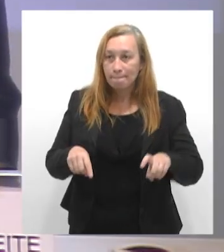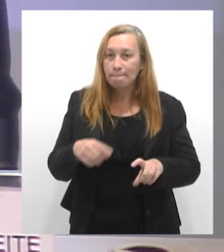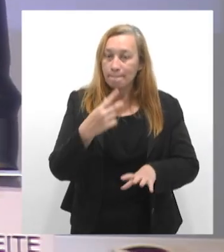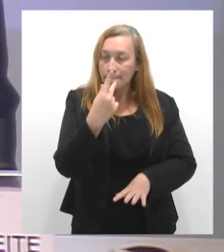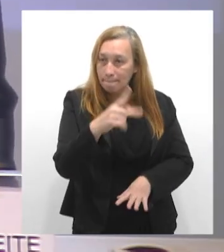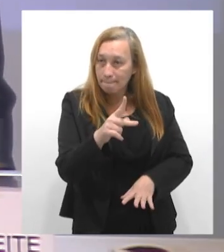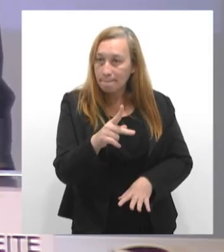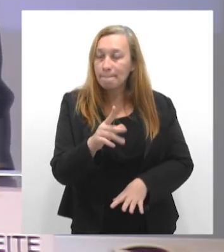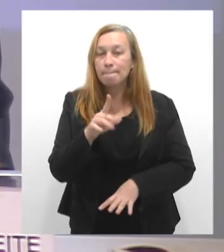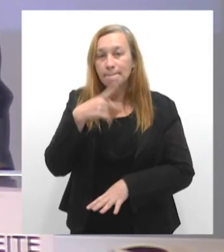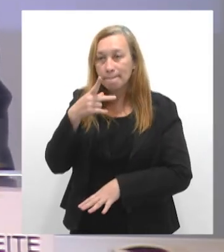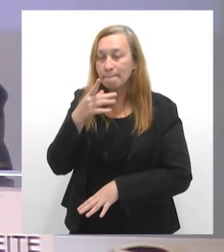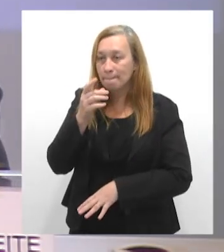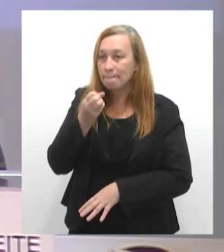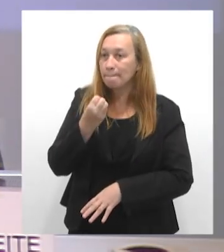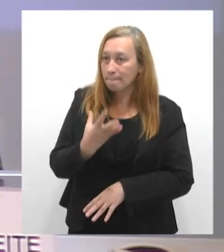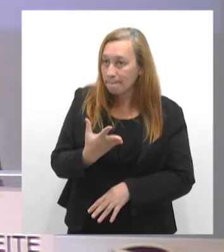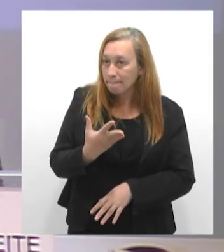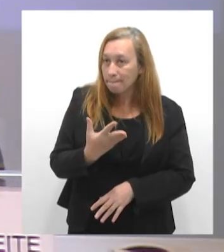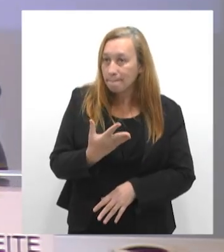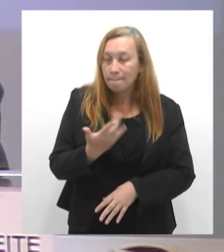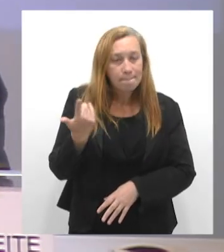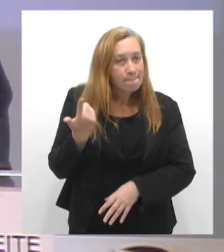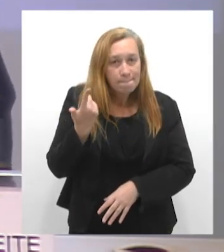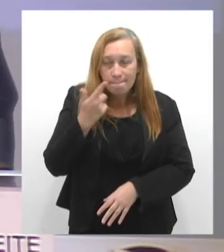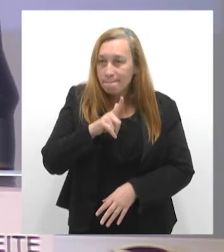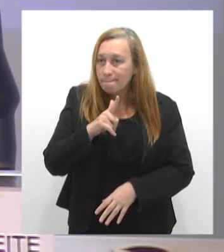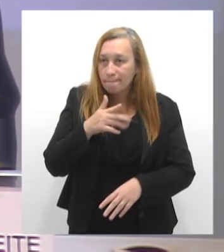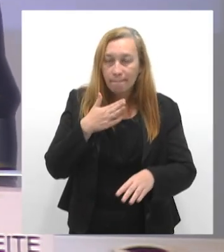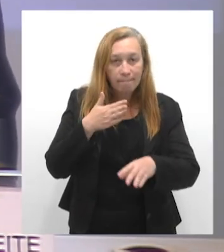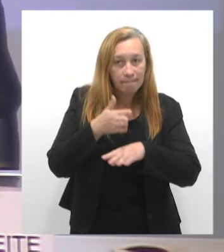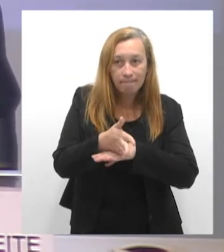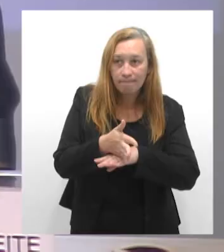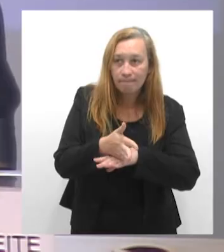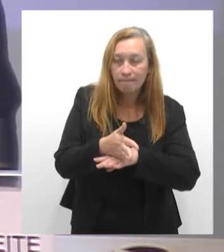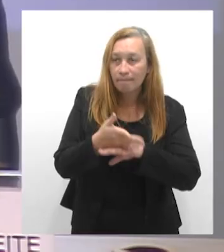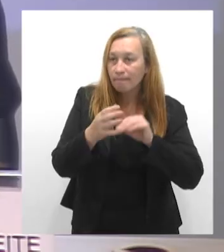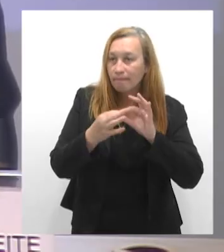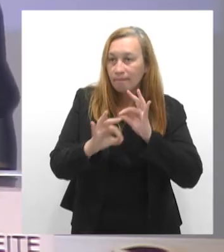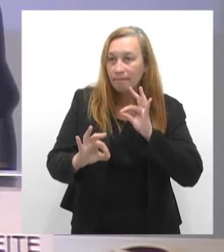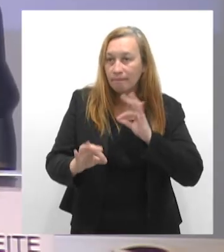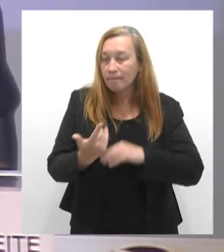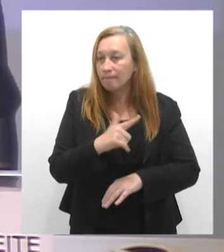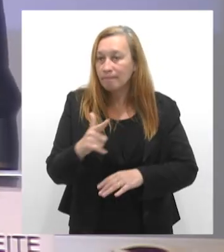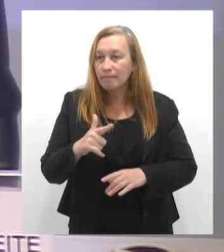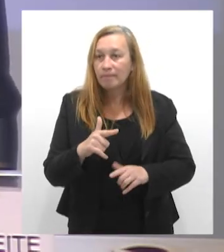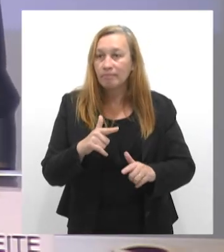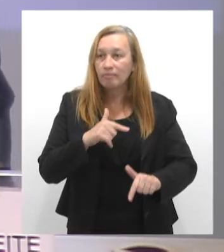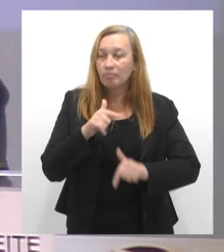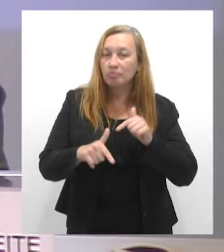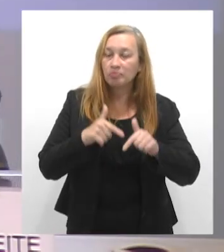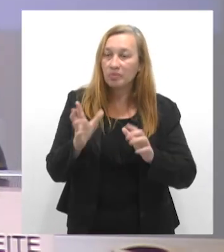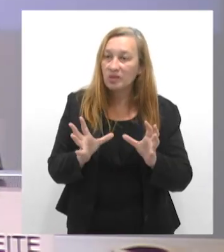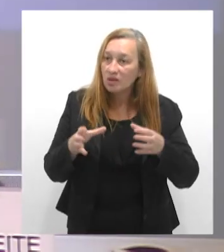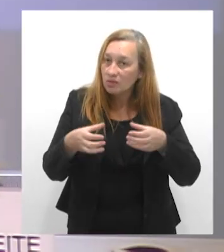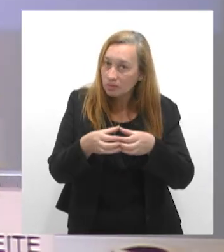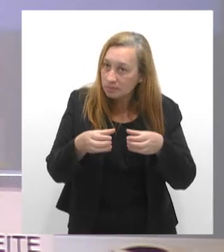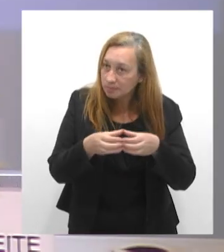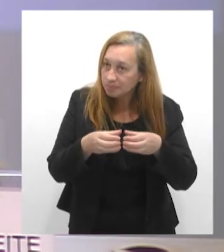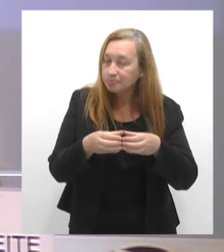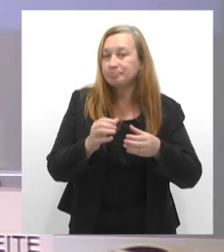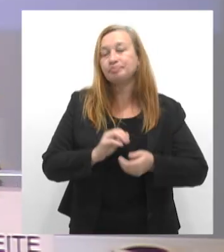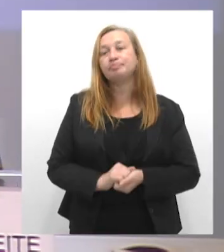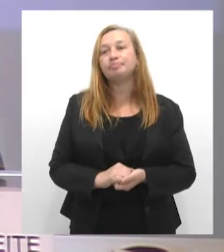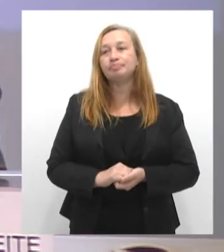bem mencionado. A gente não consegue chegar muito longe se não for um trabalho de grupo, um trabalho de